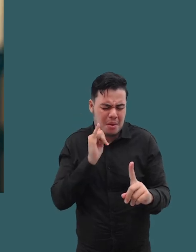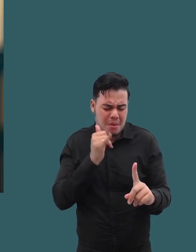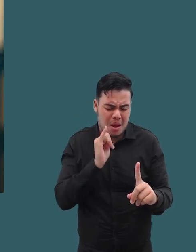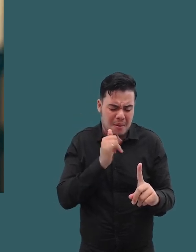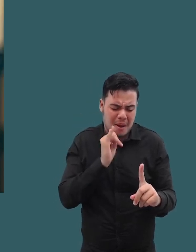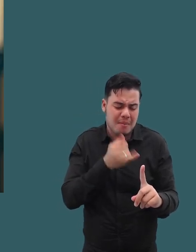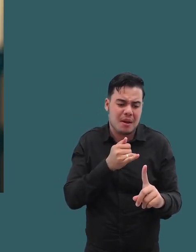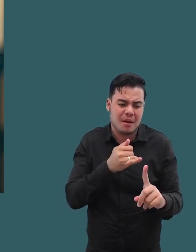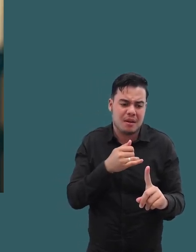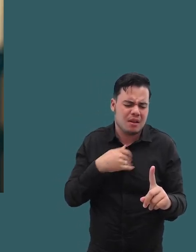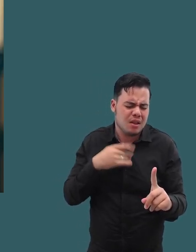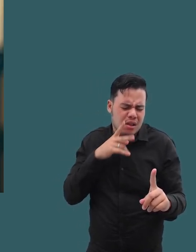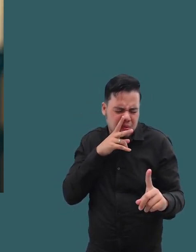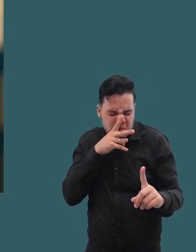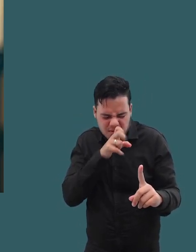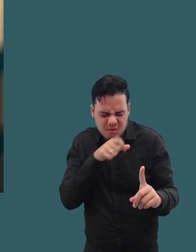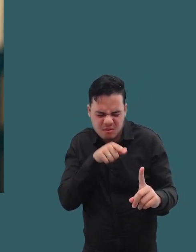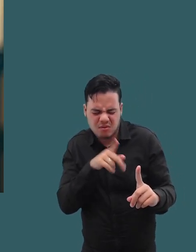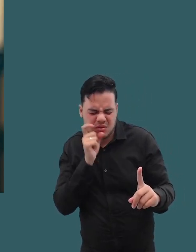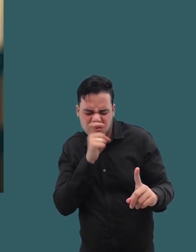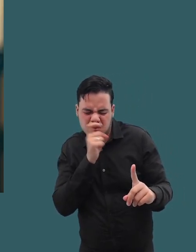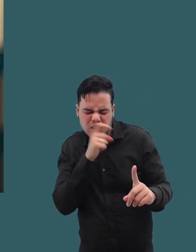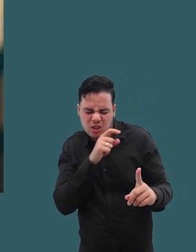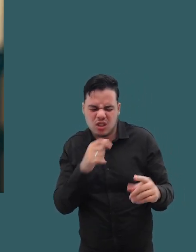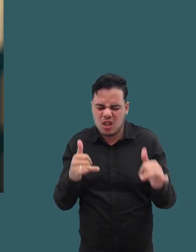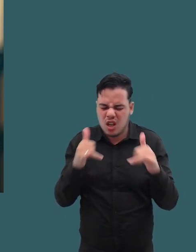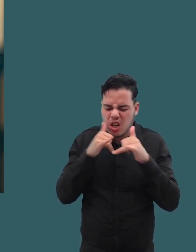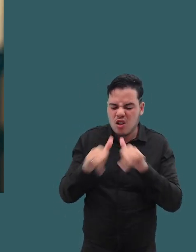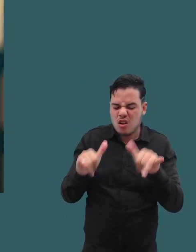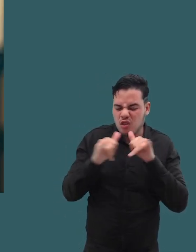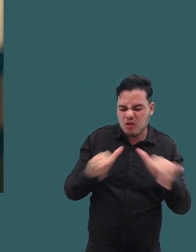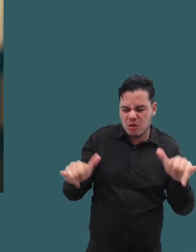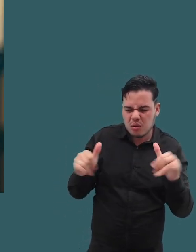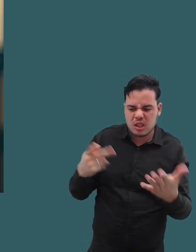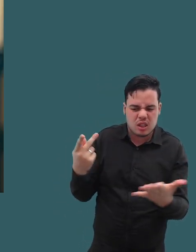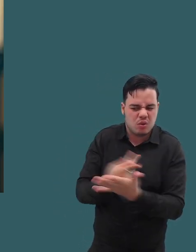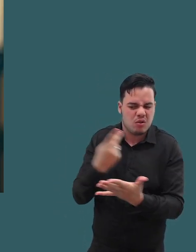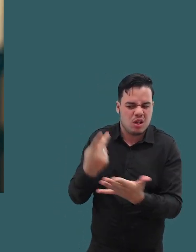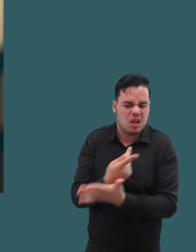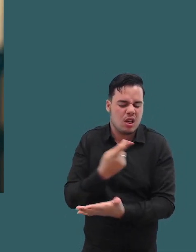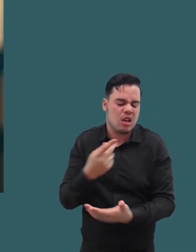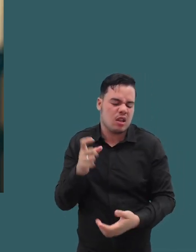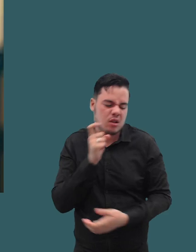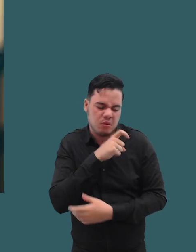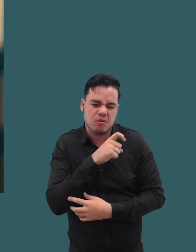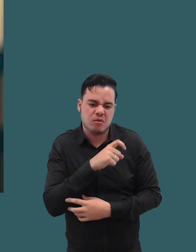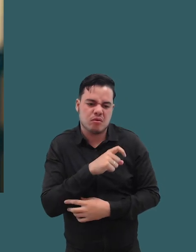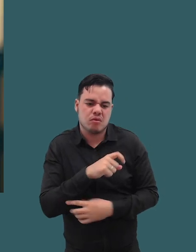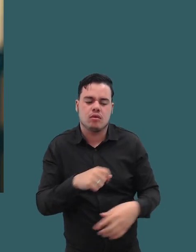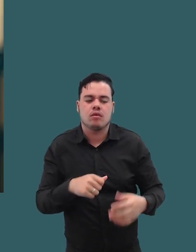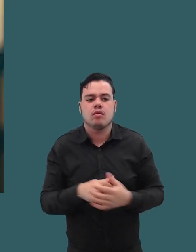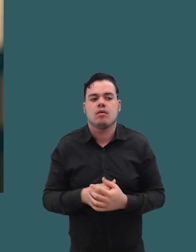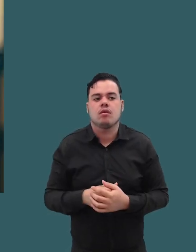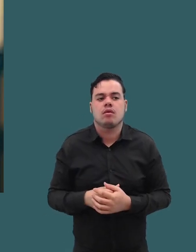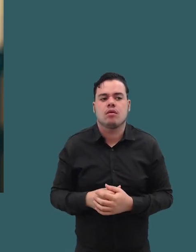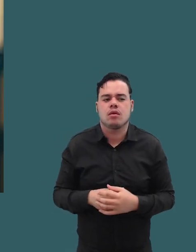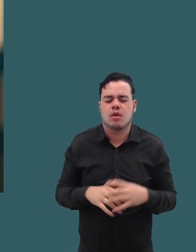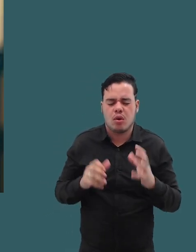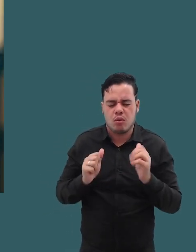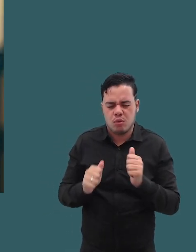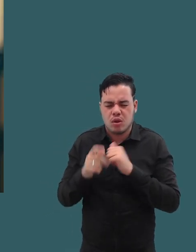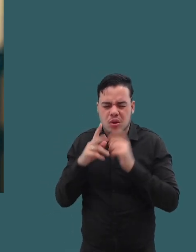identificar as fake news na área de ciência, tecnologia, inovação, possam ser